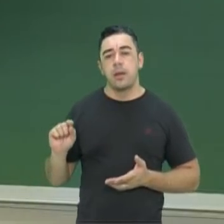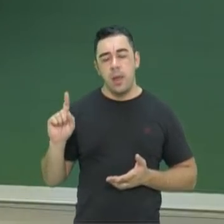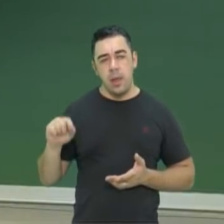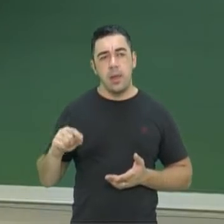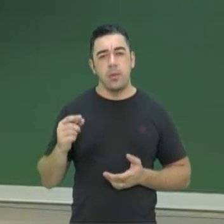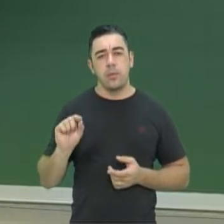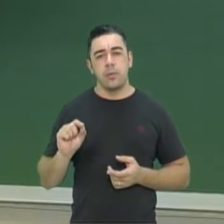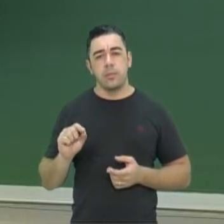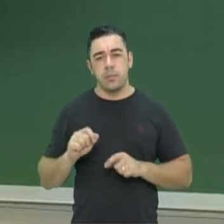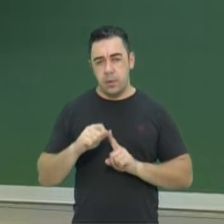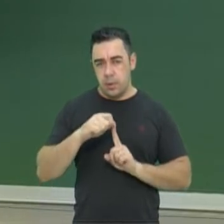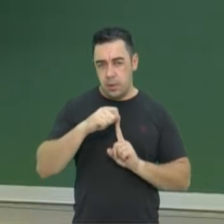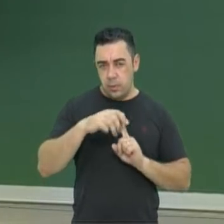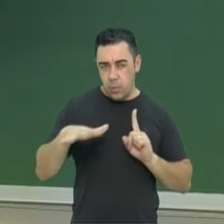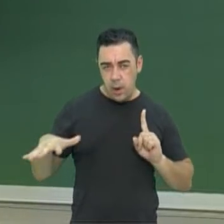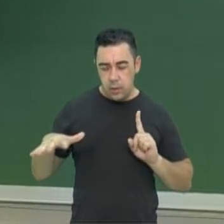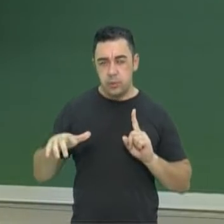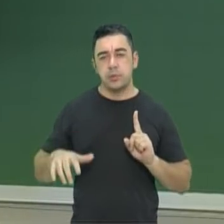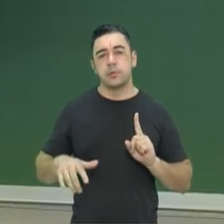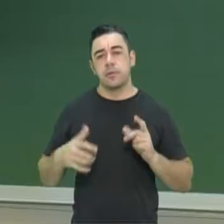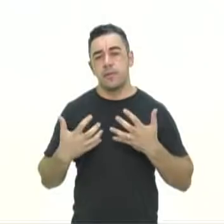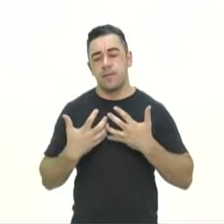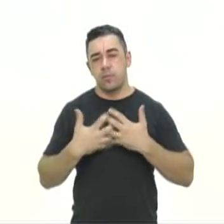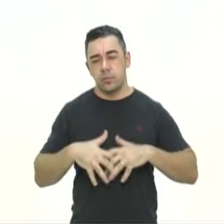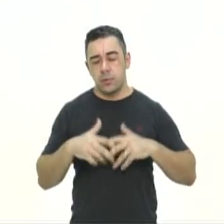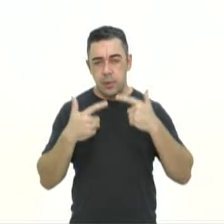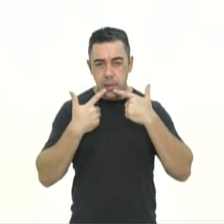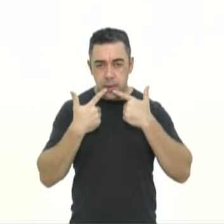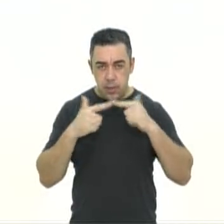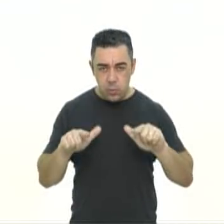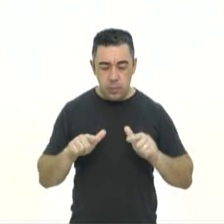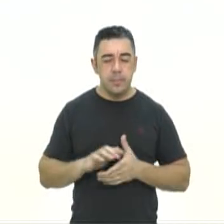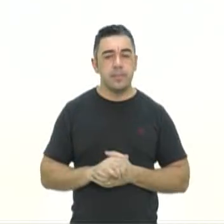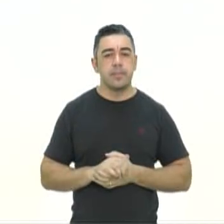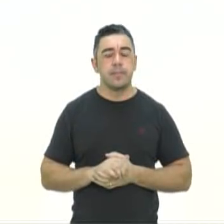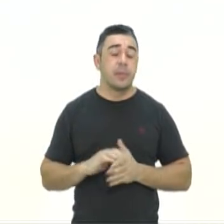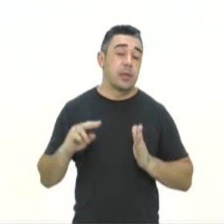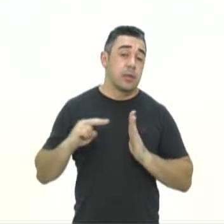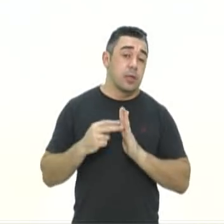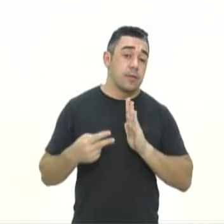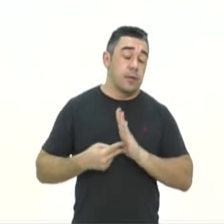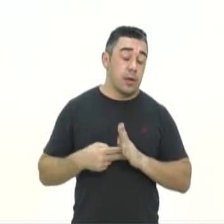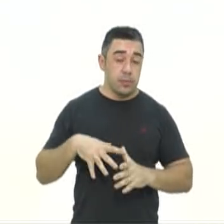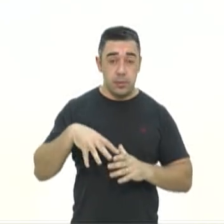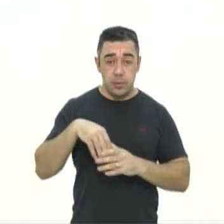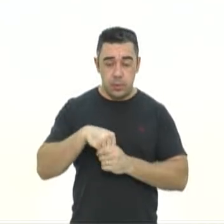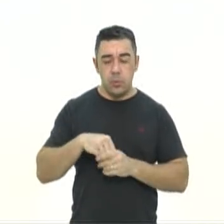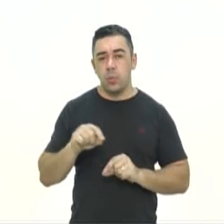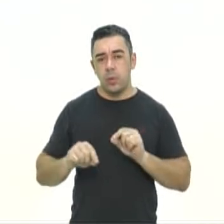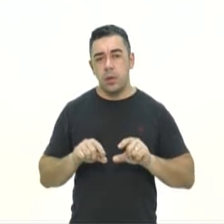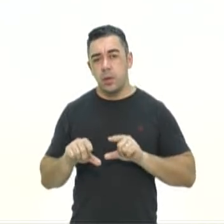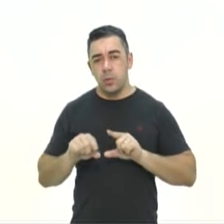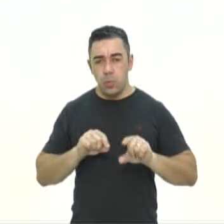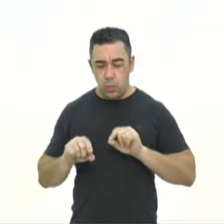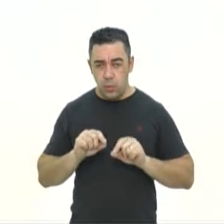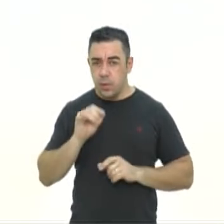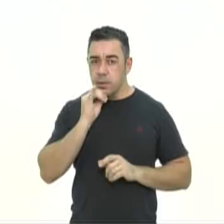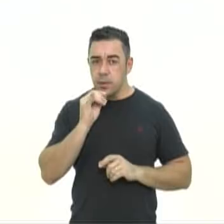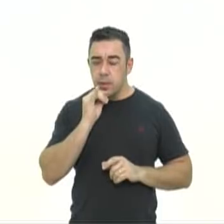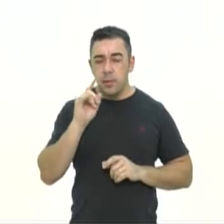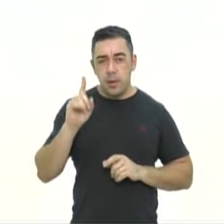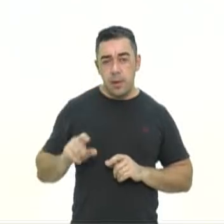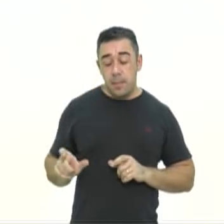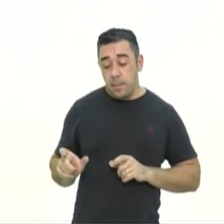linguagem e funções, reconhecer o efeito de sentido decorrente da escolha de uma